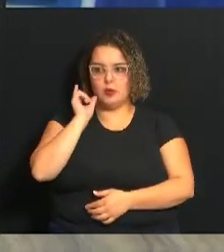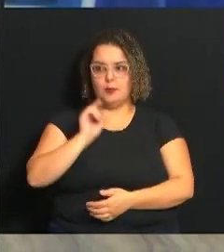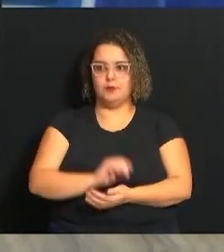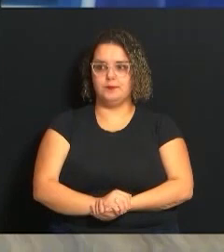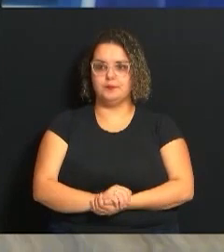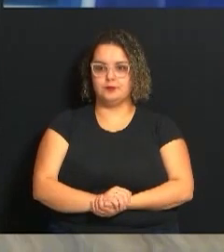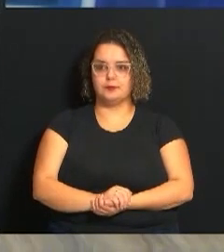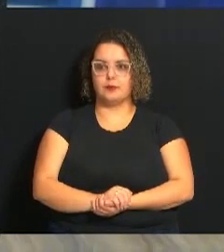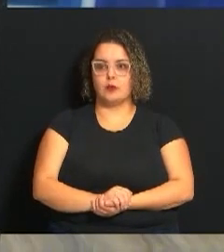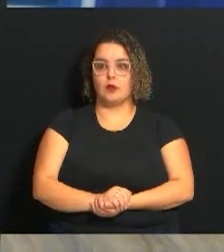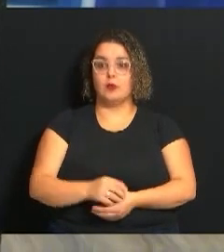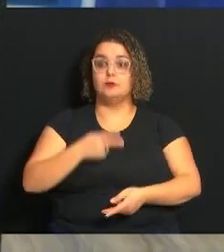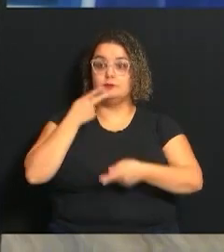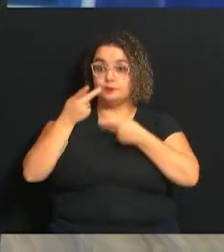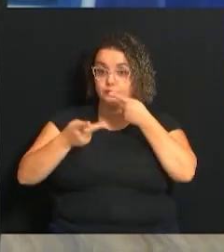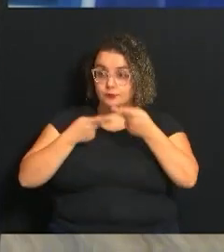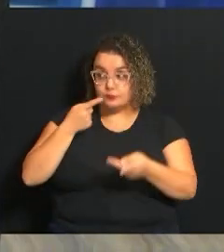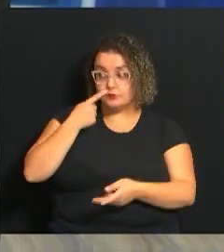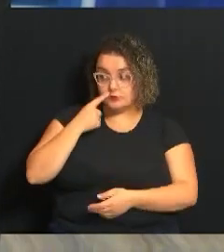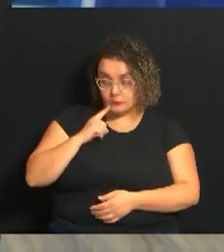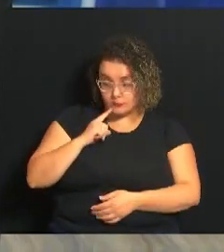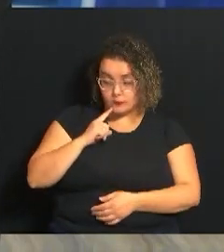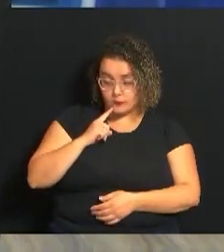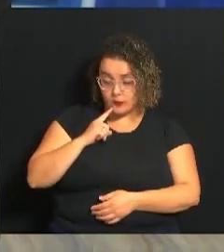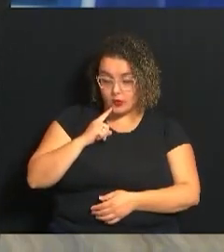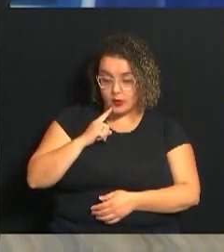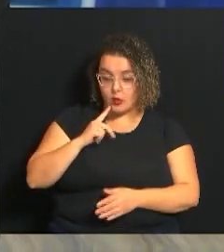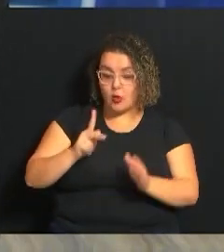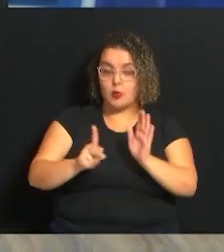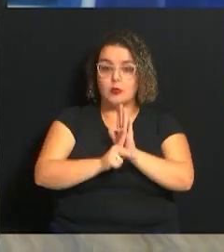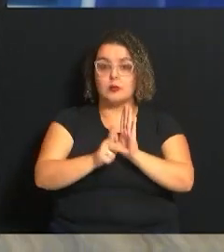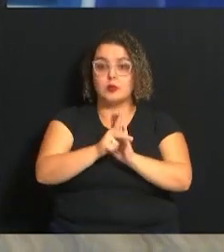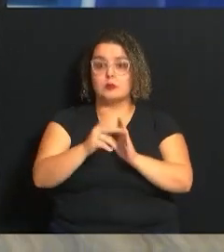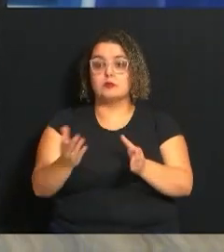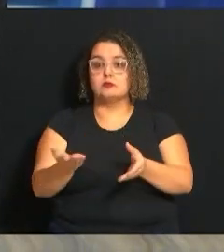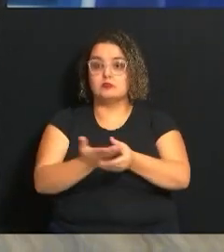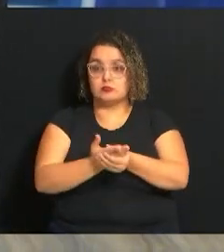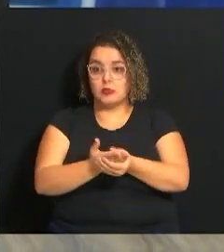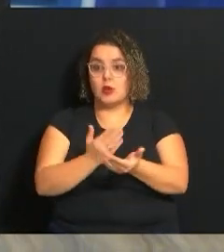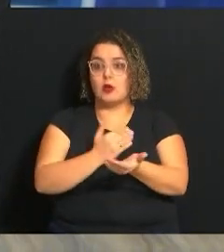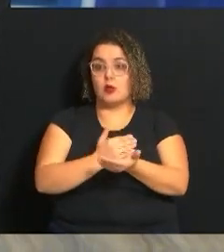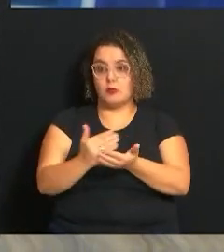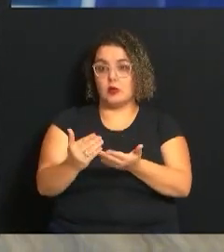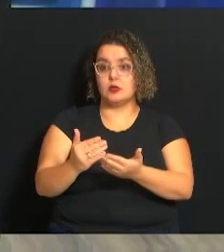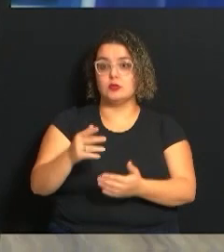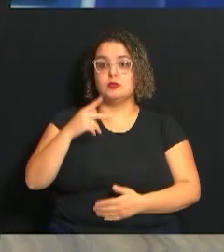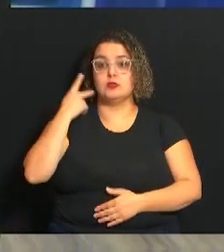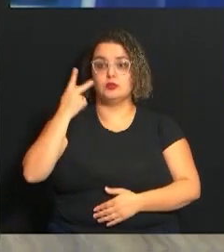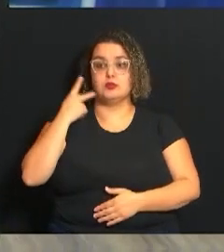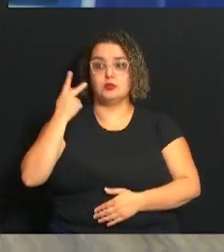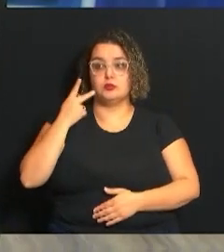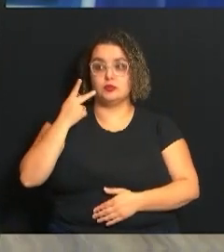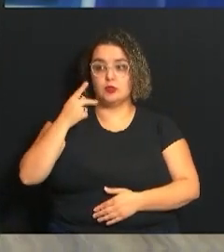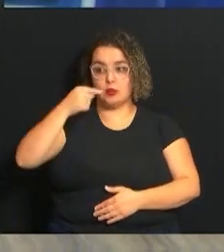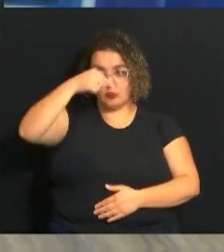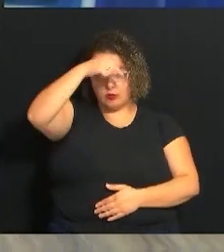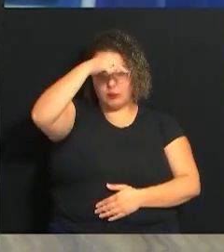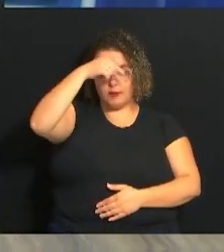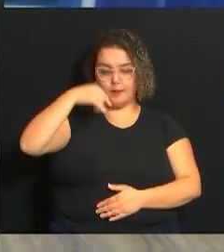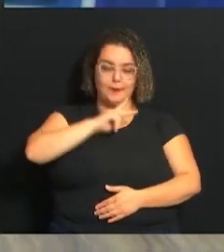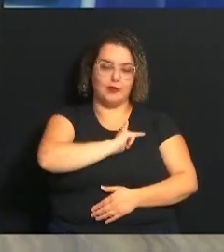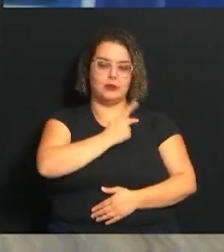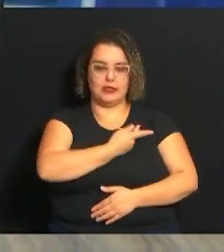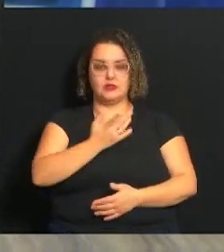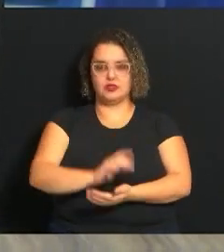Viviane, a gente fala agora sobre aqueles projetos que foram protocolados. A gente começa com um de autoria do vereador Paulo Haddad. Isso mesmo, Gabriel.